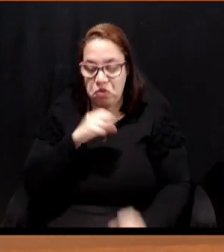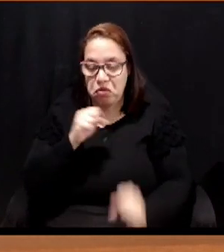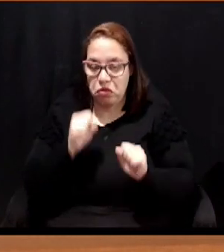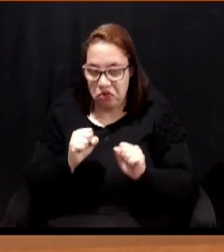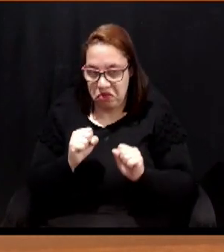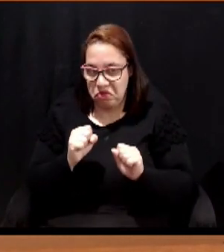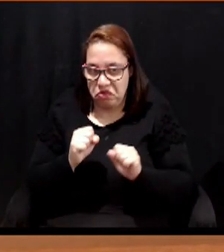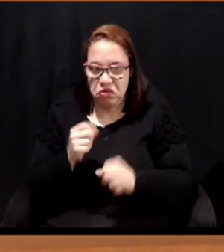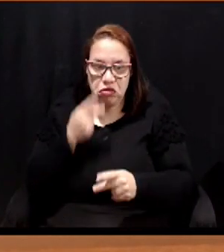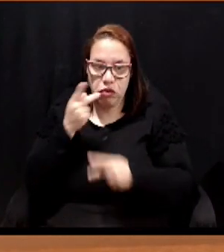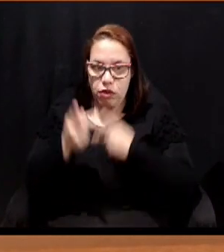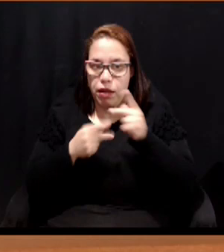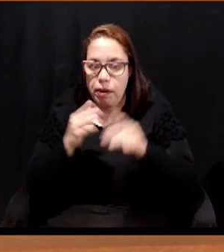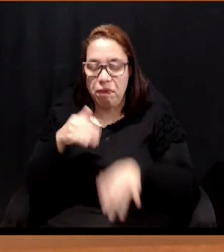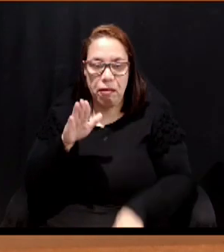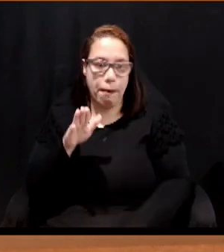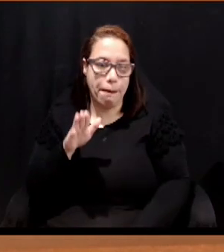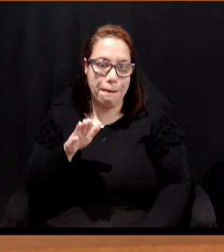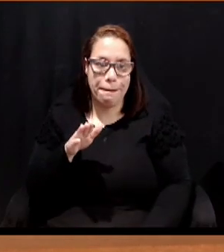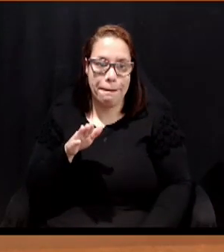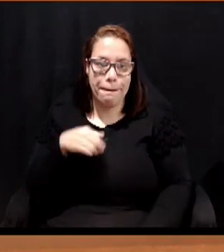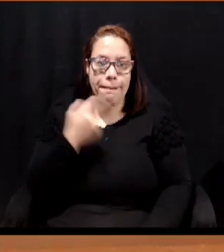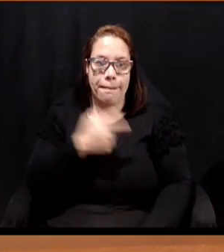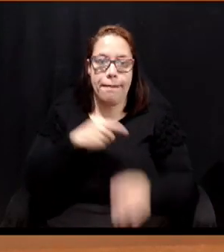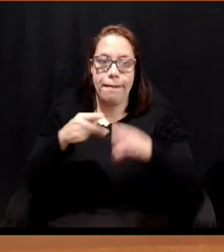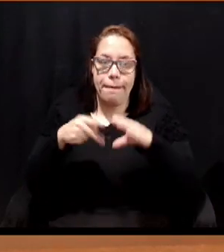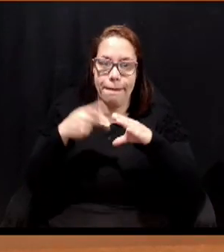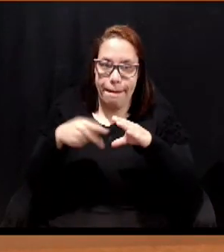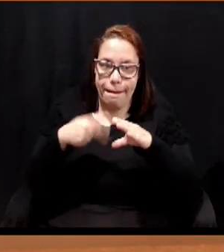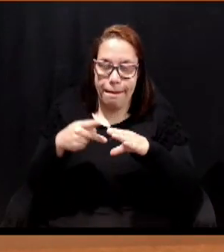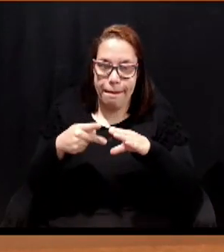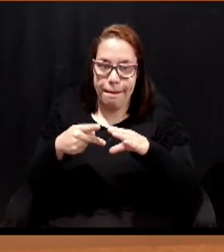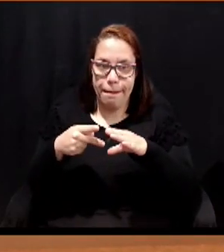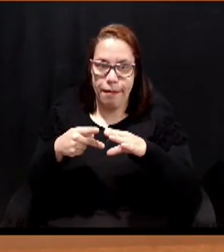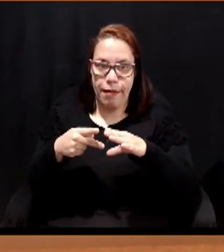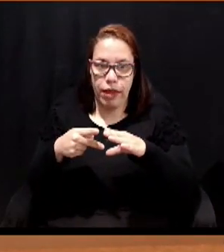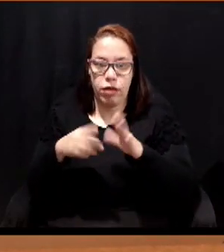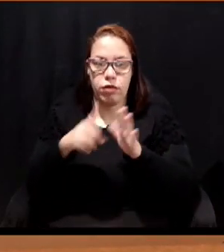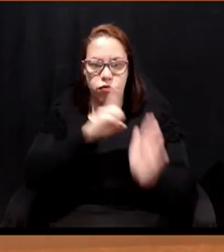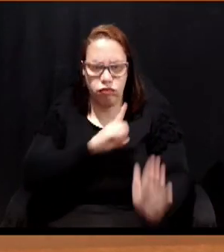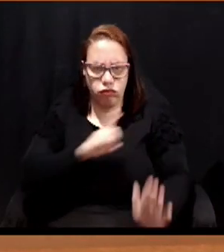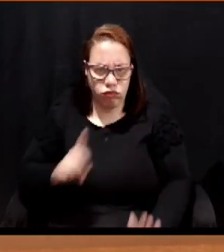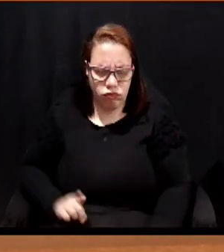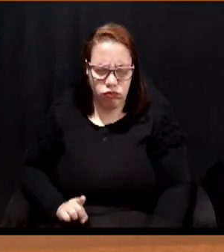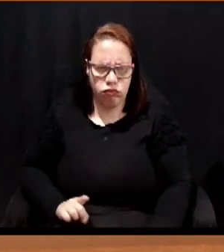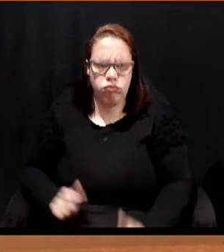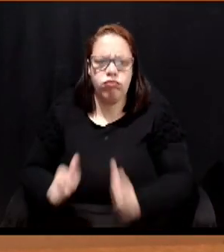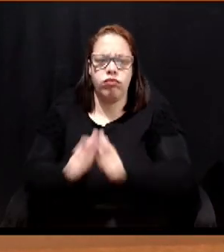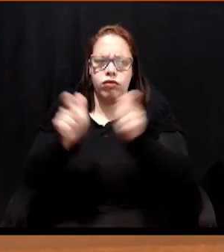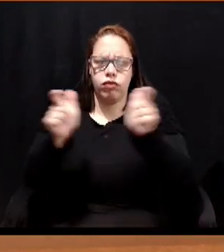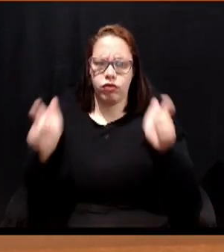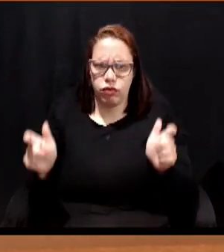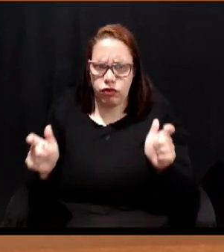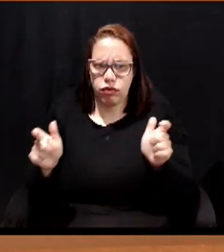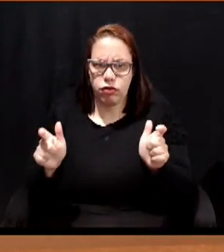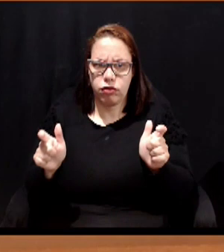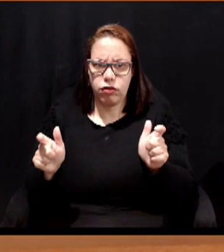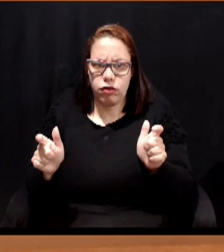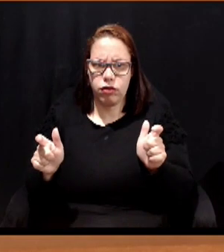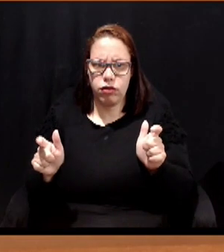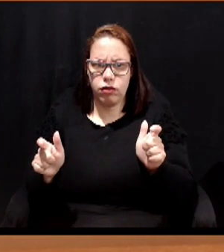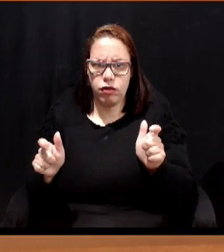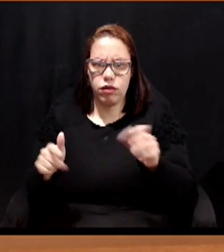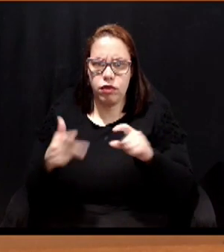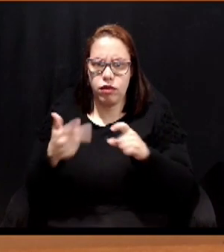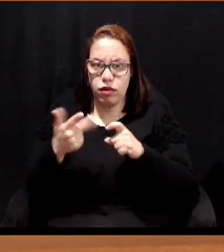falando um pouquinho da nossa Câmara. Nós temos uma diretoria bastante ampla. A diretoria executiva nós somos